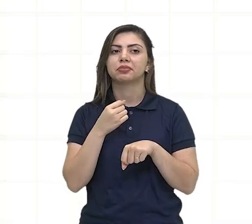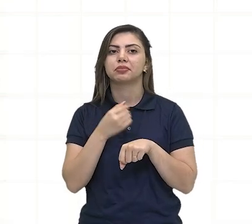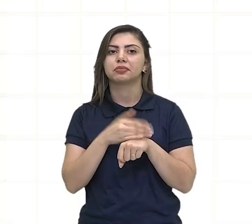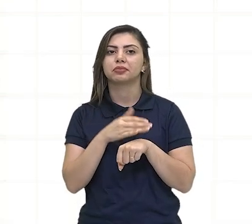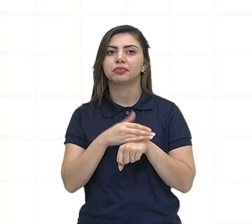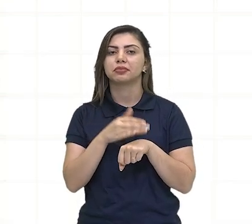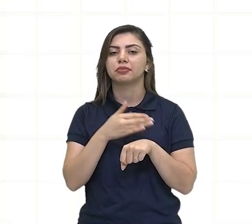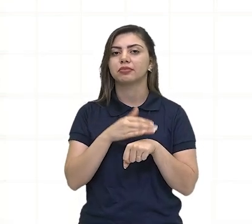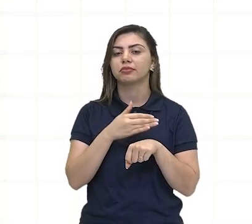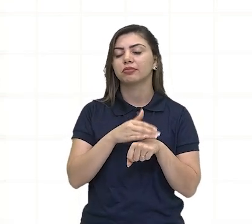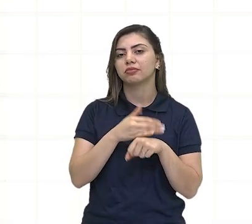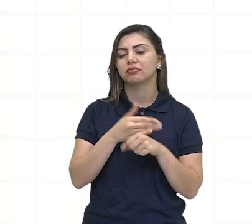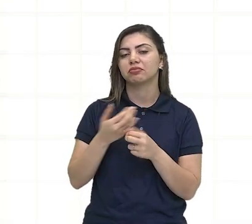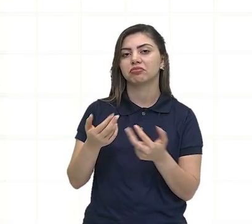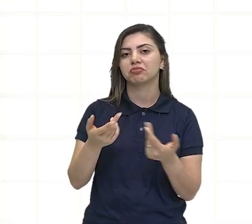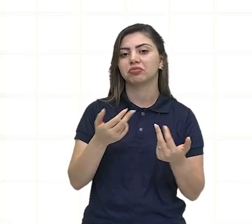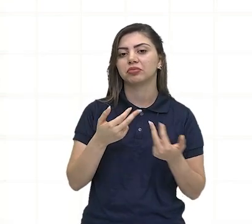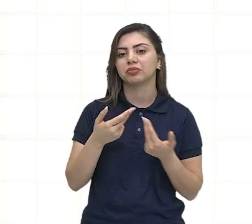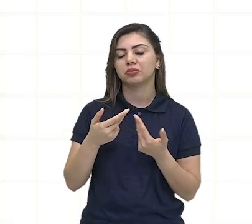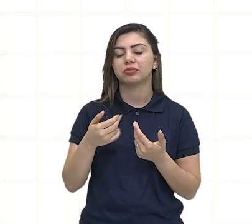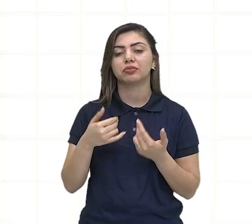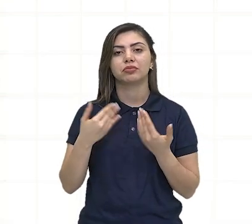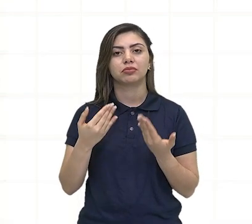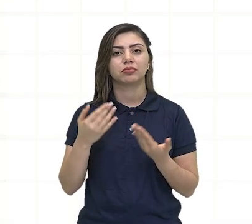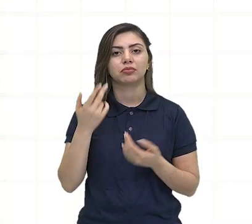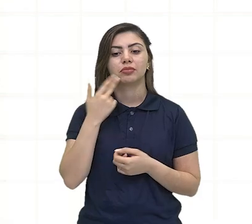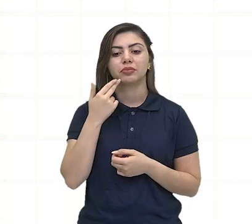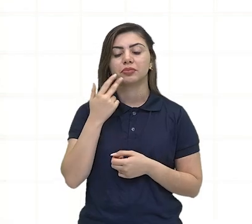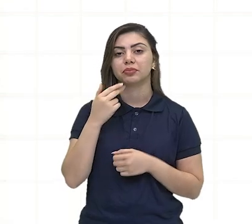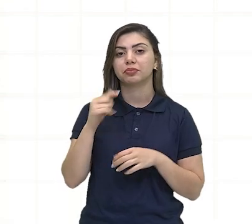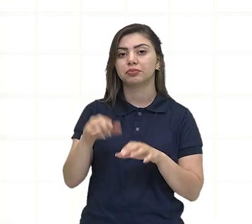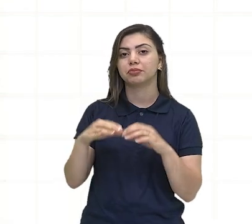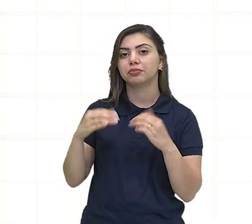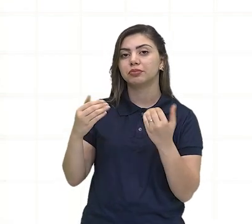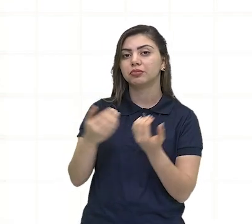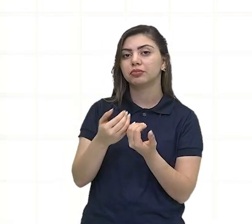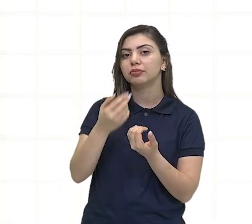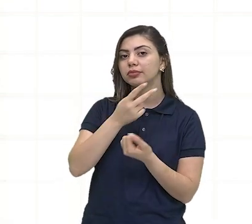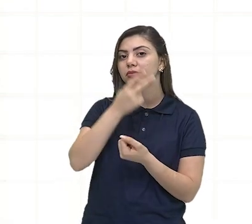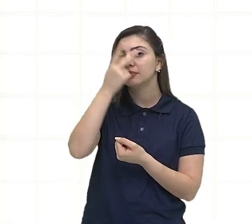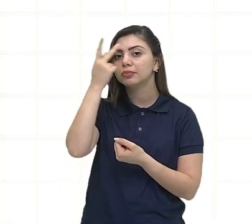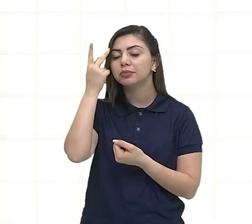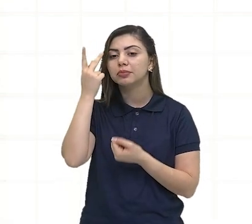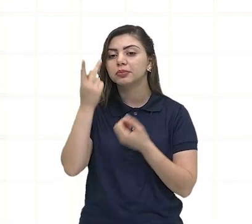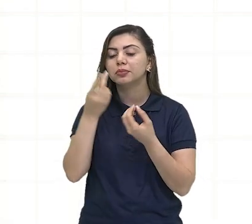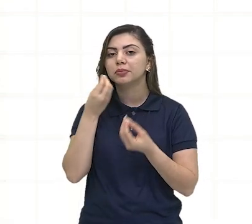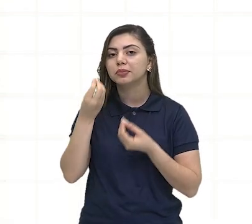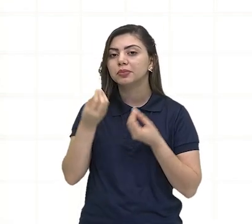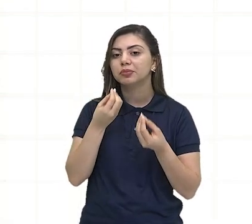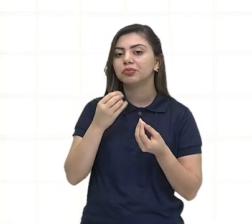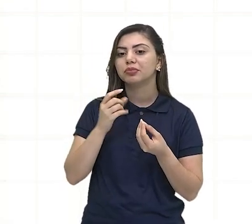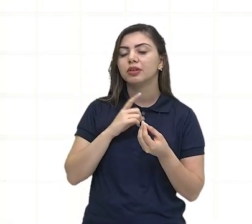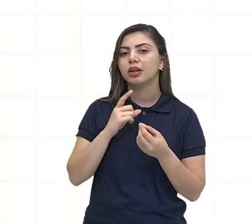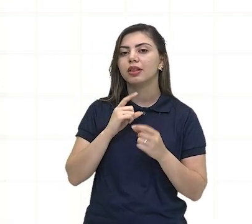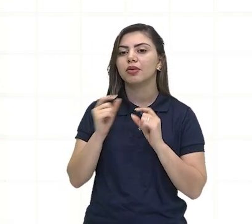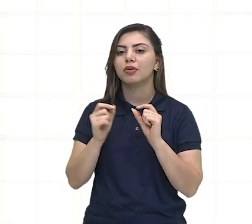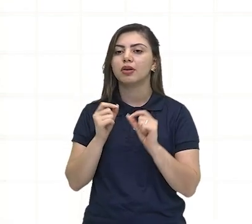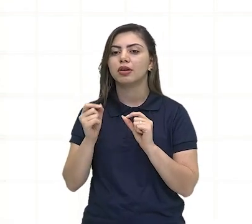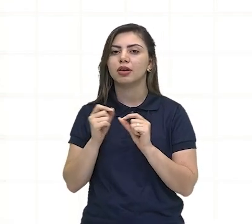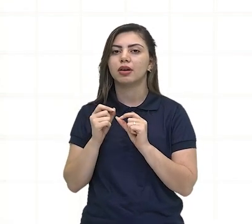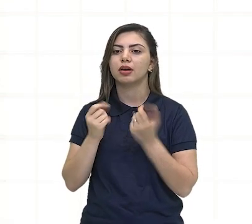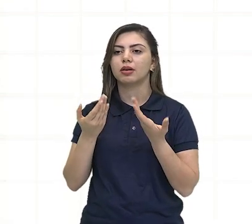comuns. Então, é comum numa comunidade, por exemplo, as pessoas elas terem ali, realizarem